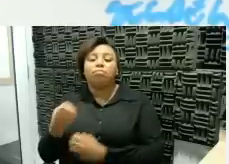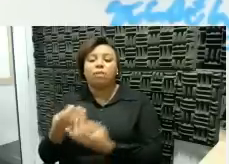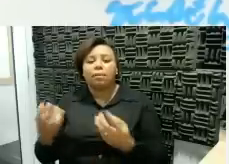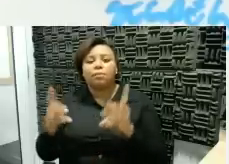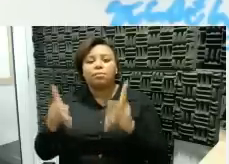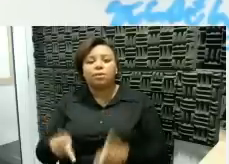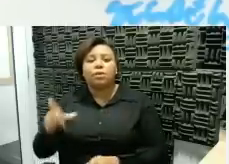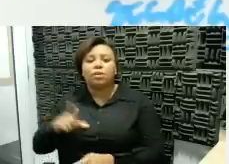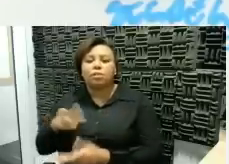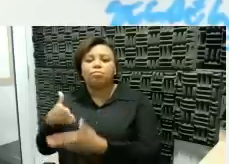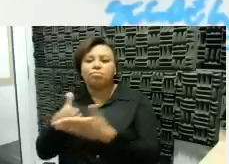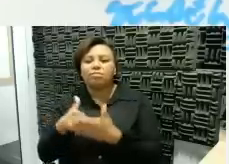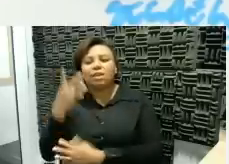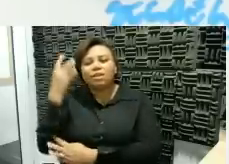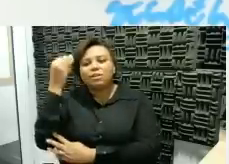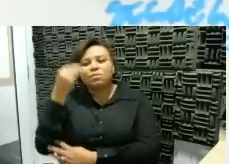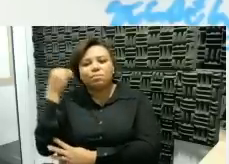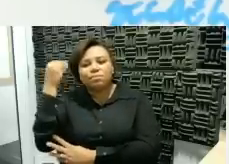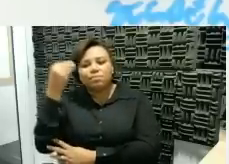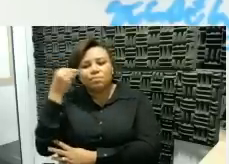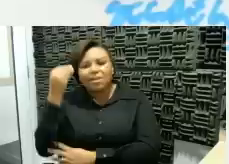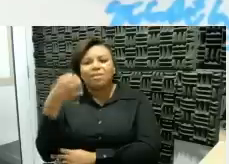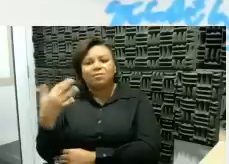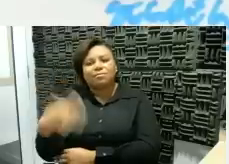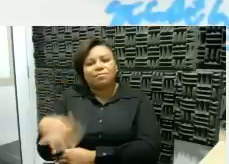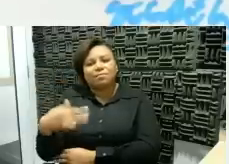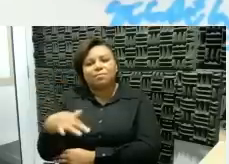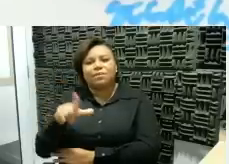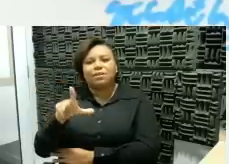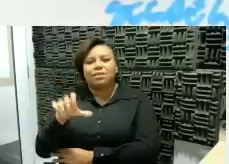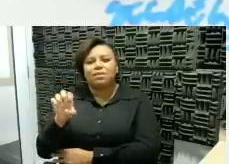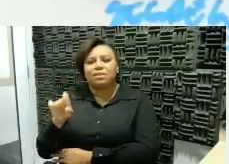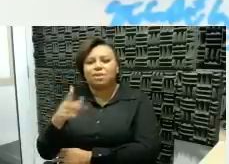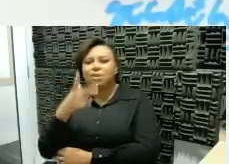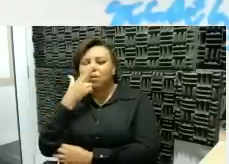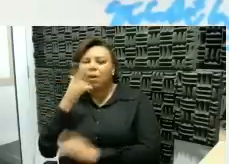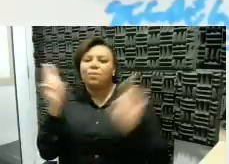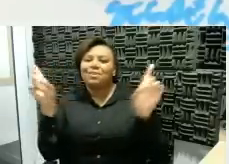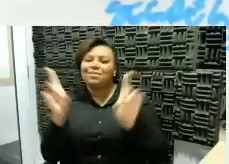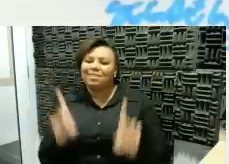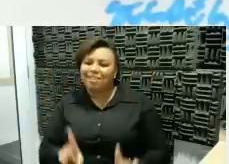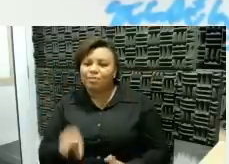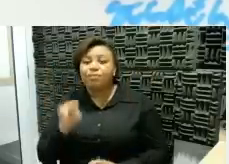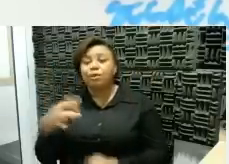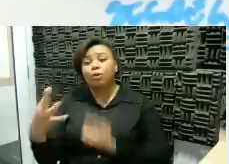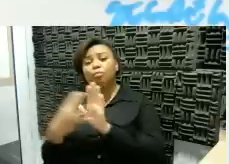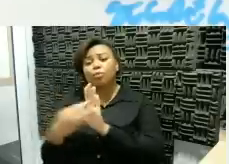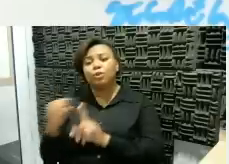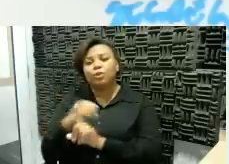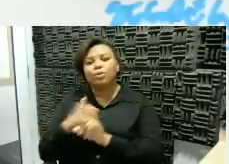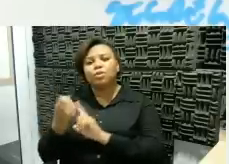experienci essa lesão como uma deficiência né então o que que o modelo social faz ele traz a questão